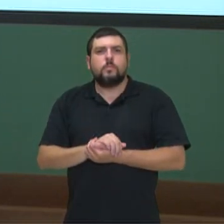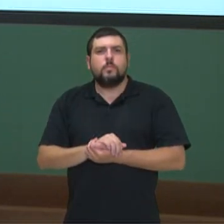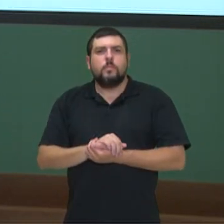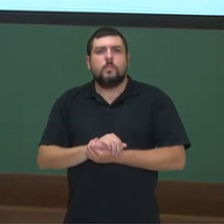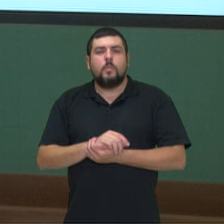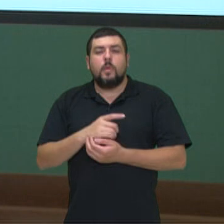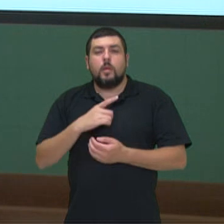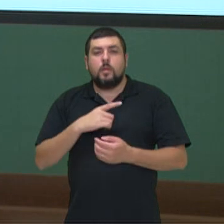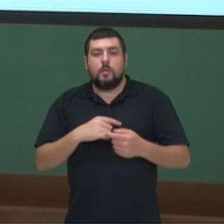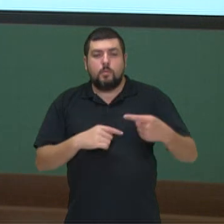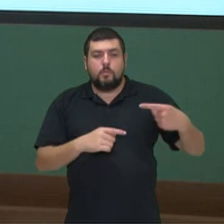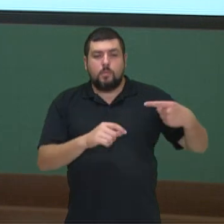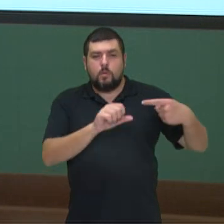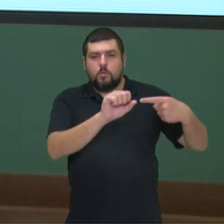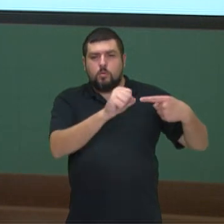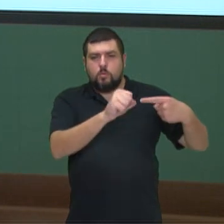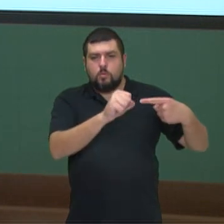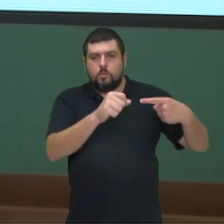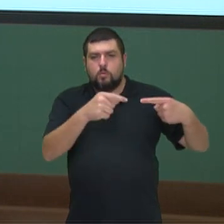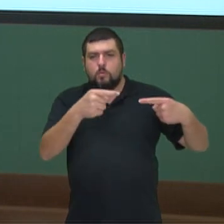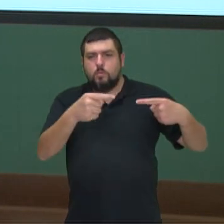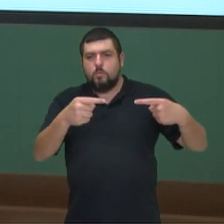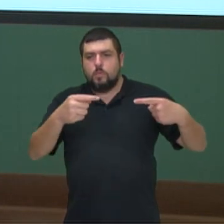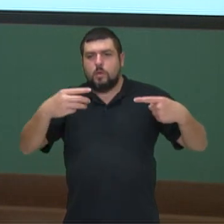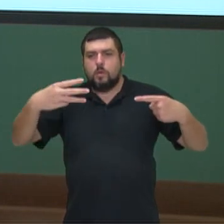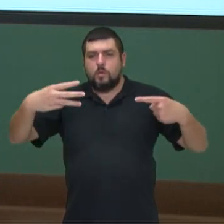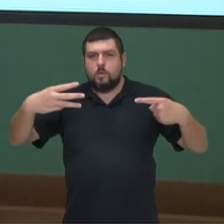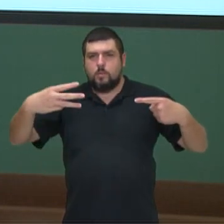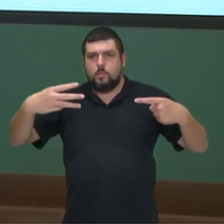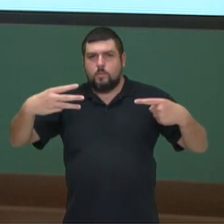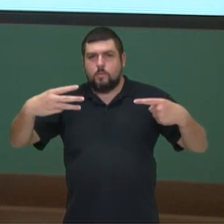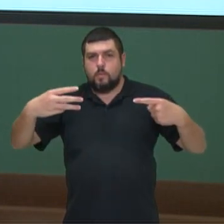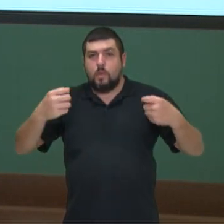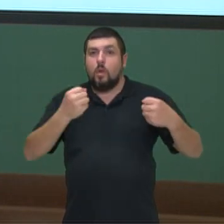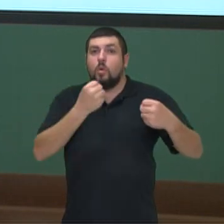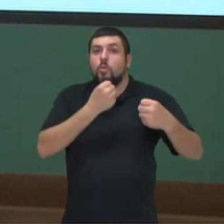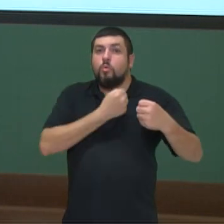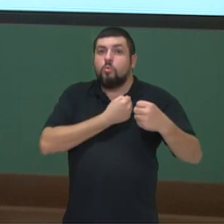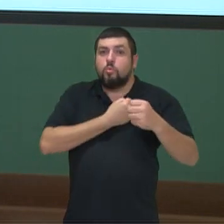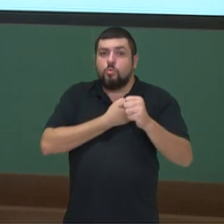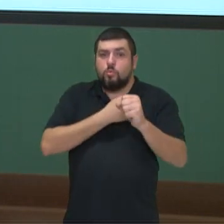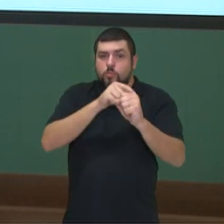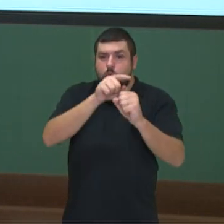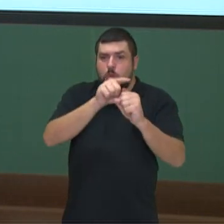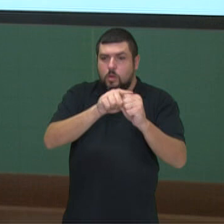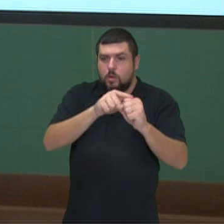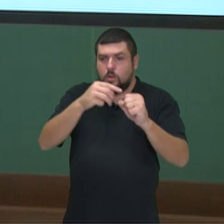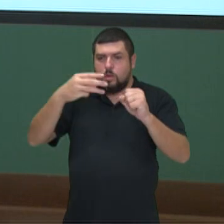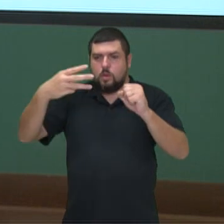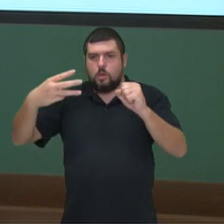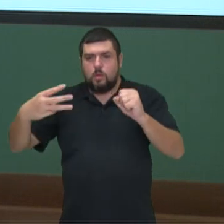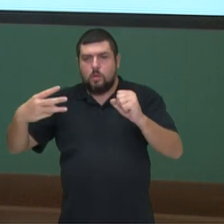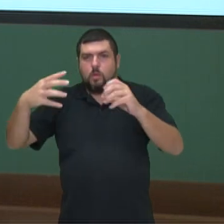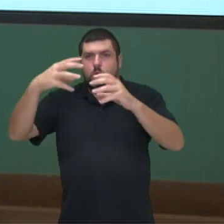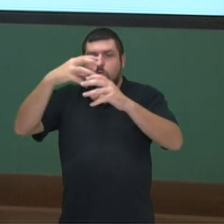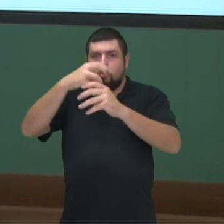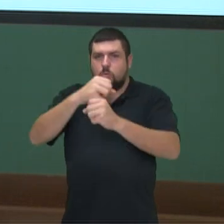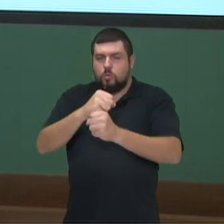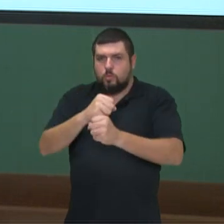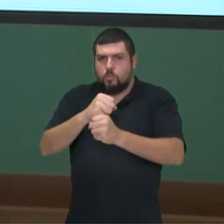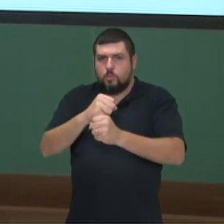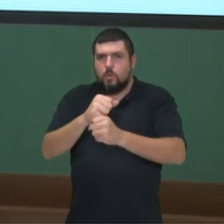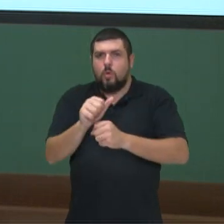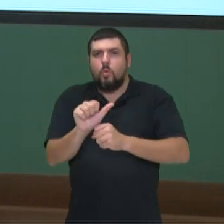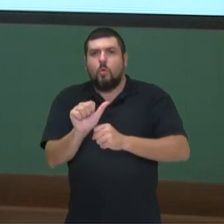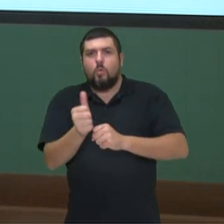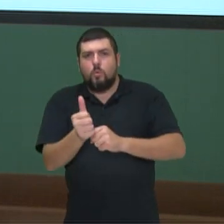8 com menos 3. Nesse caso eu somo os valores, mas como estamos somando valores negativos, o